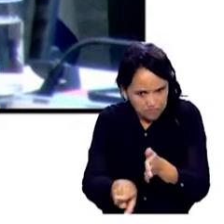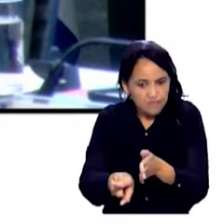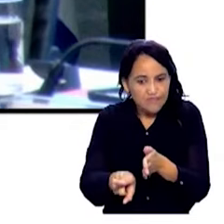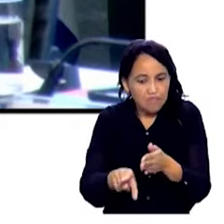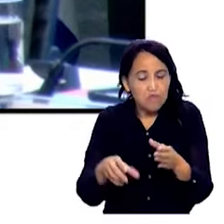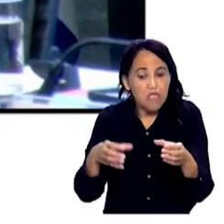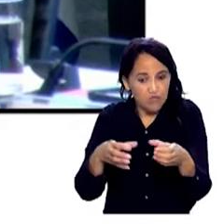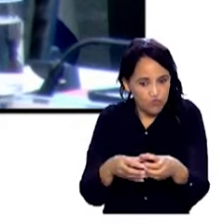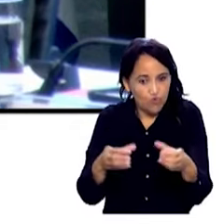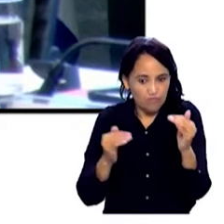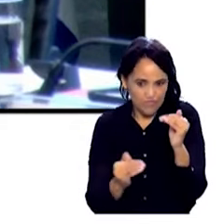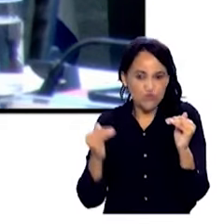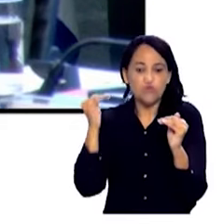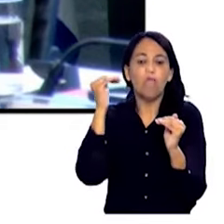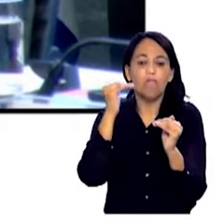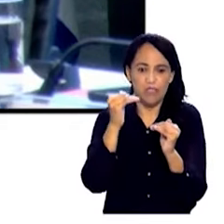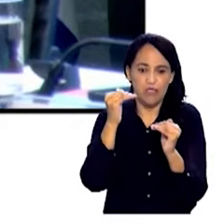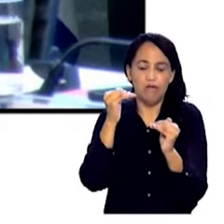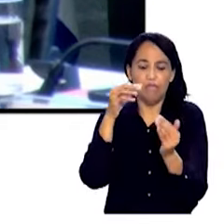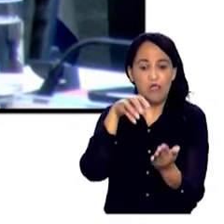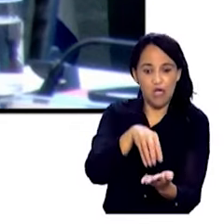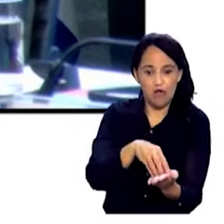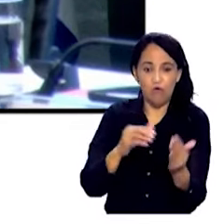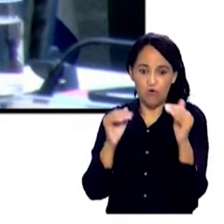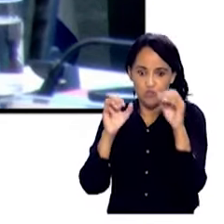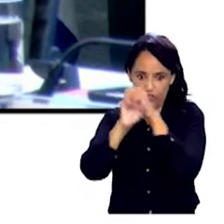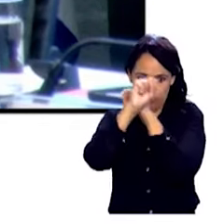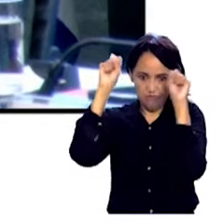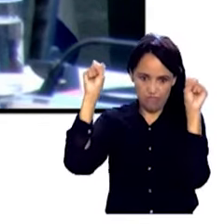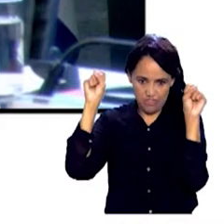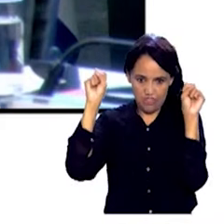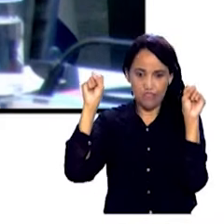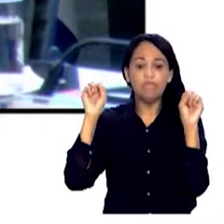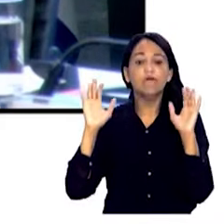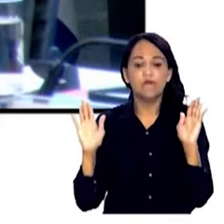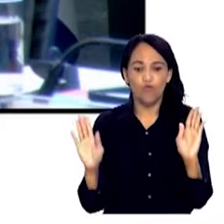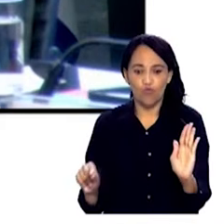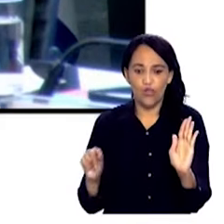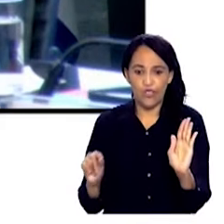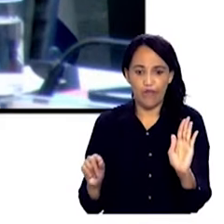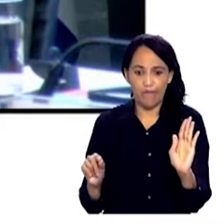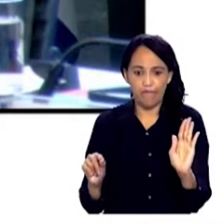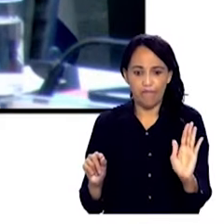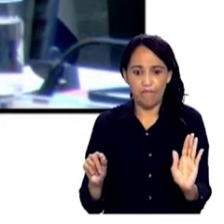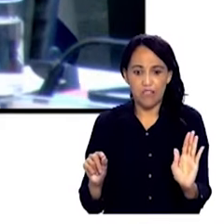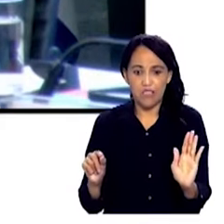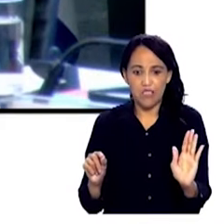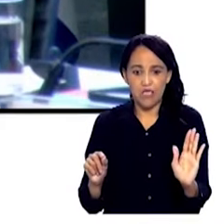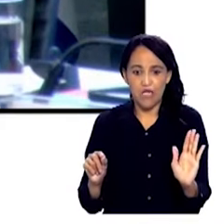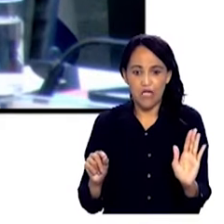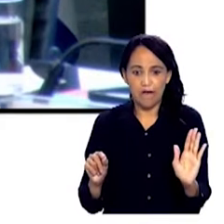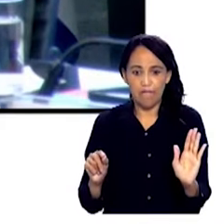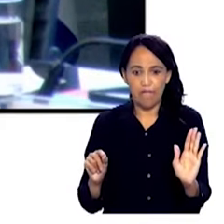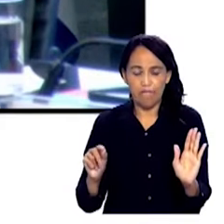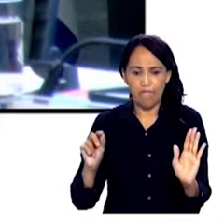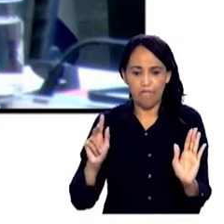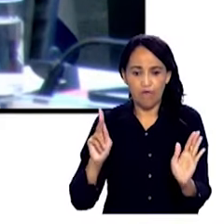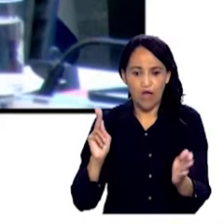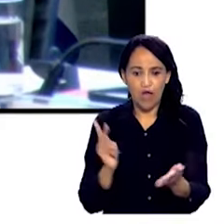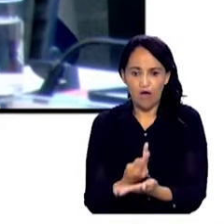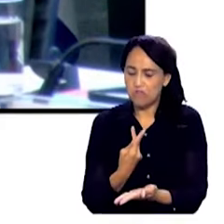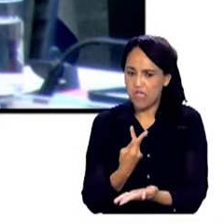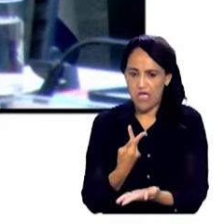eh da corte Suprema e que são ao final